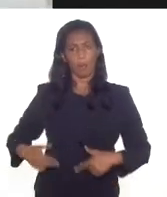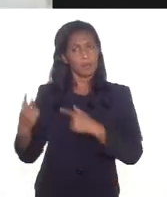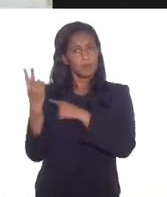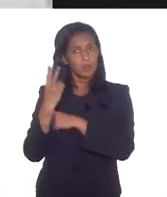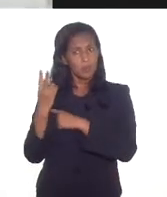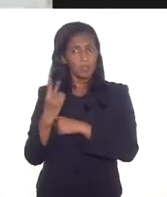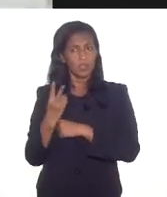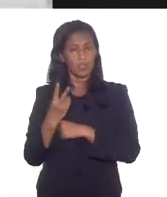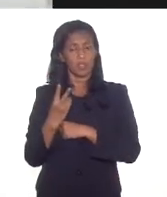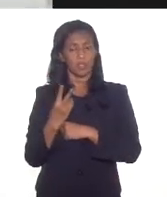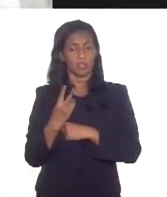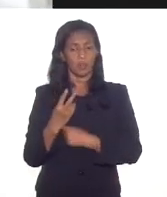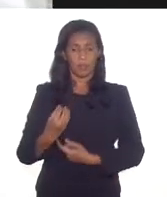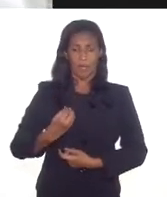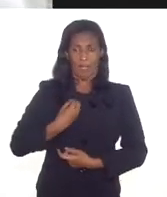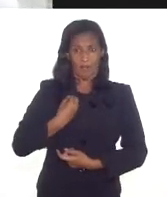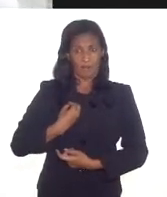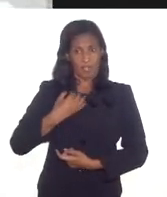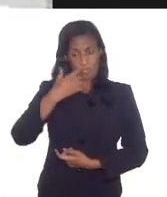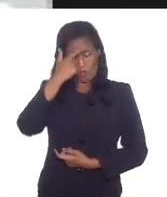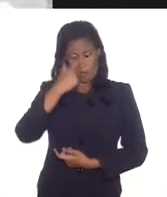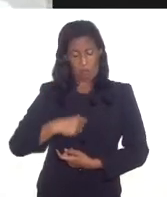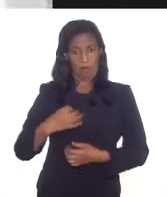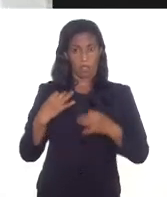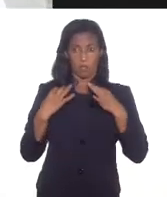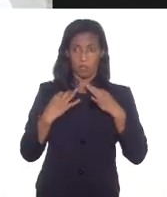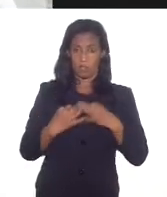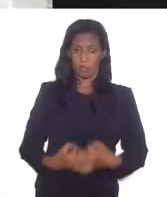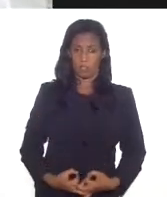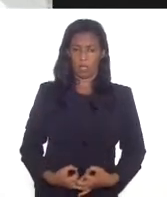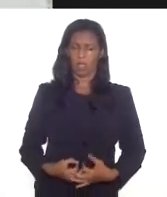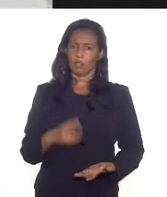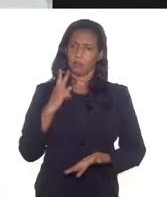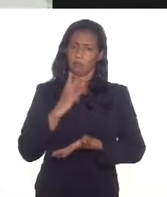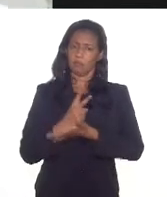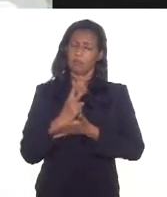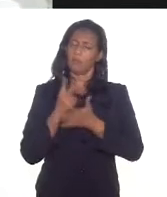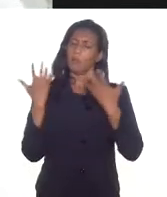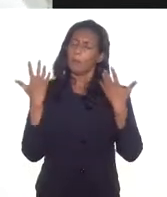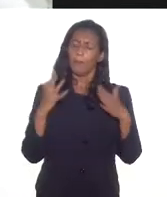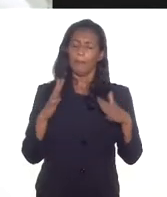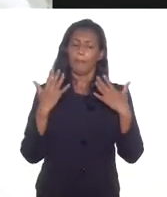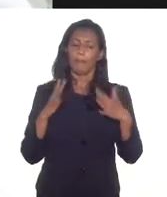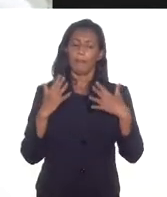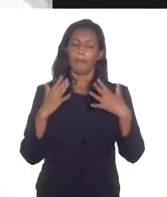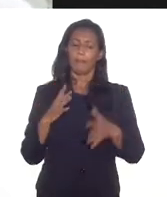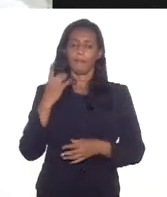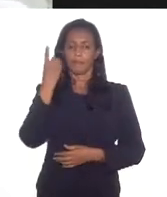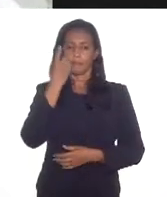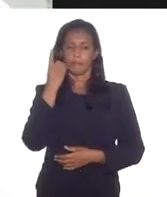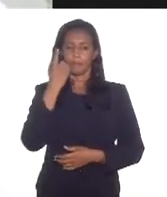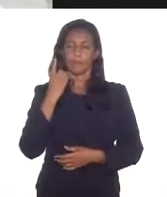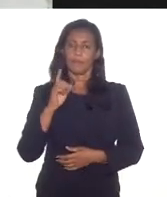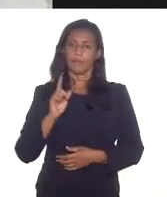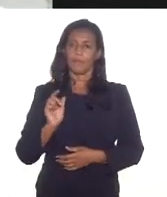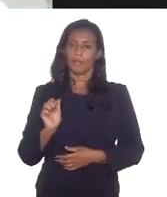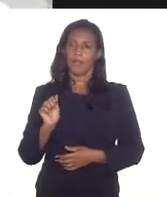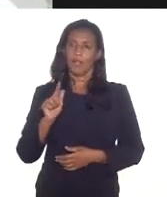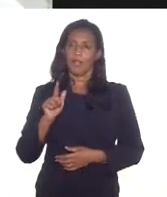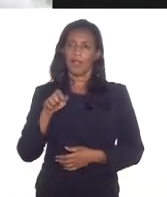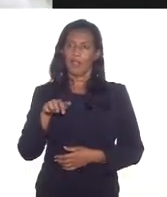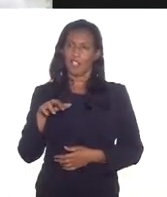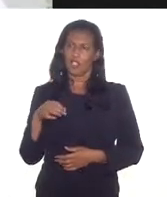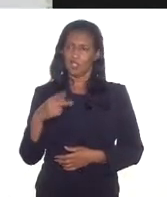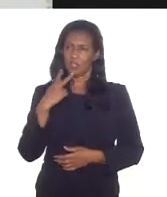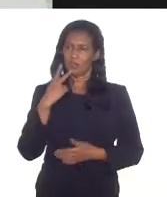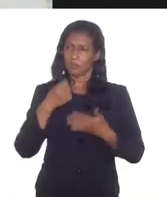a integridade física de quem é correto seja mantida. Então, parabenizar aí o deputado Alexandre Knoploch, que utilizou de